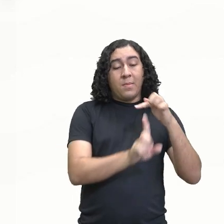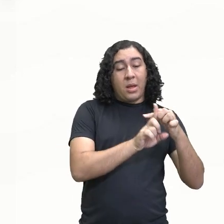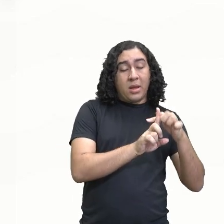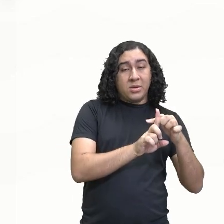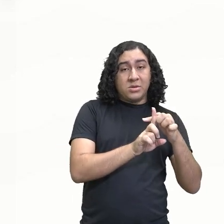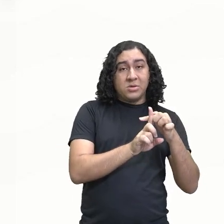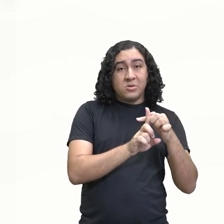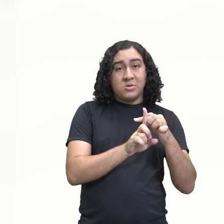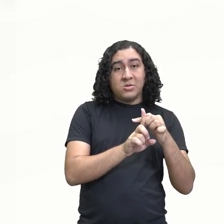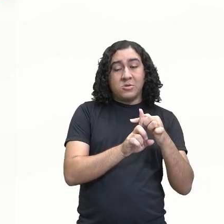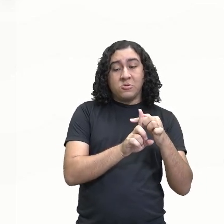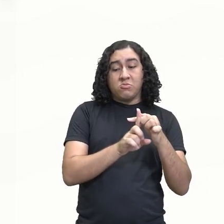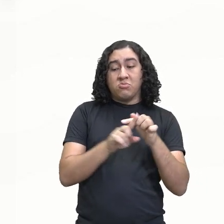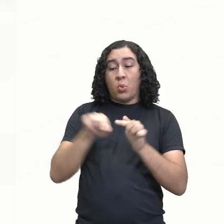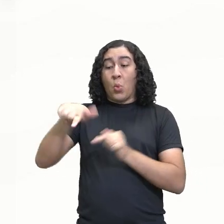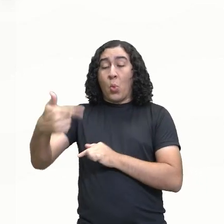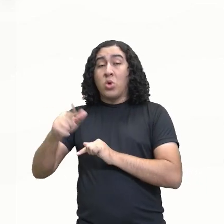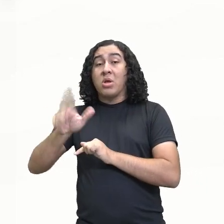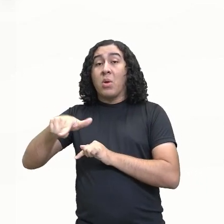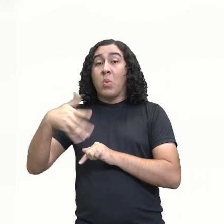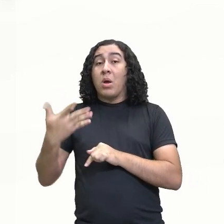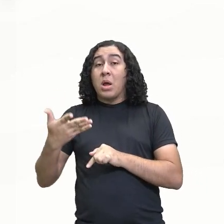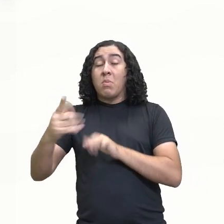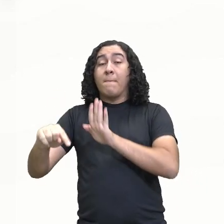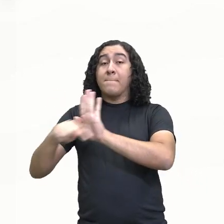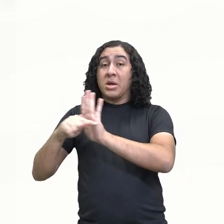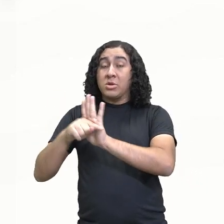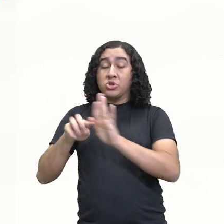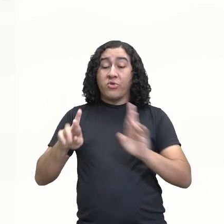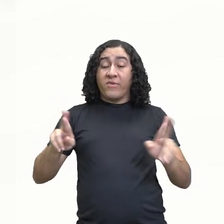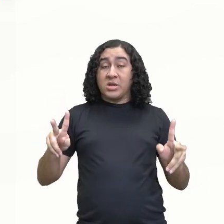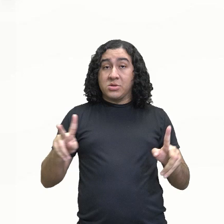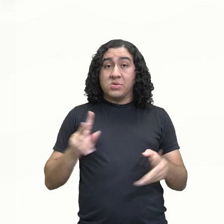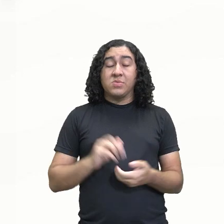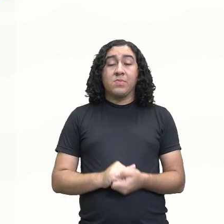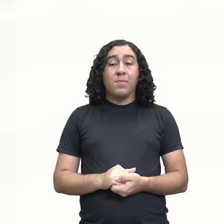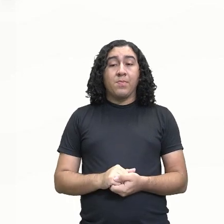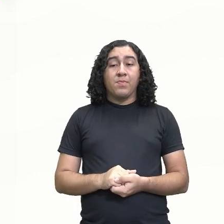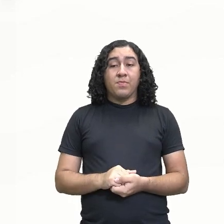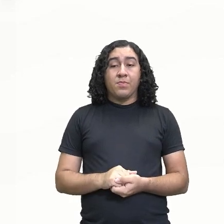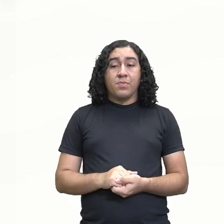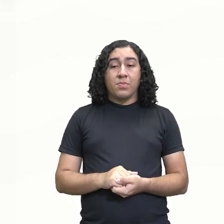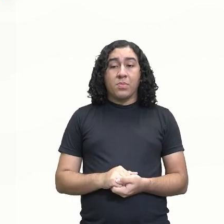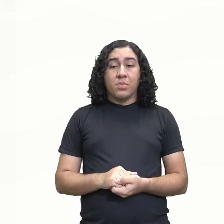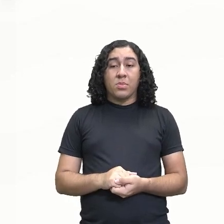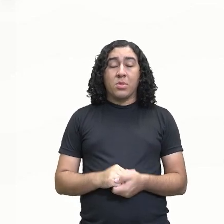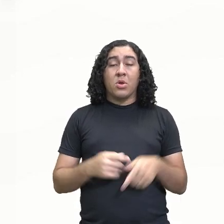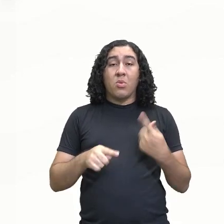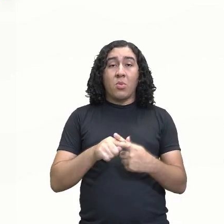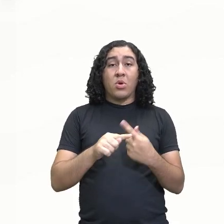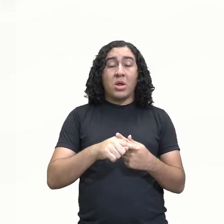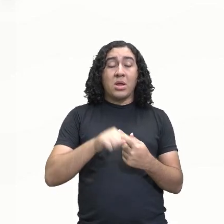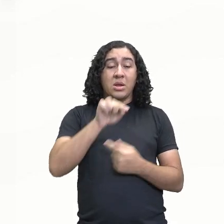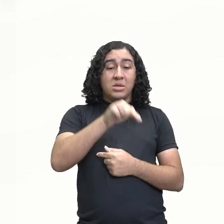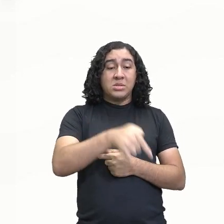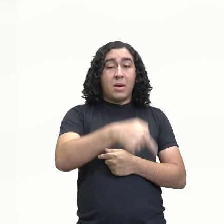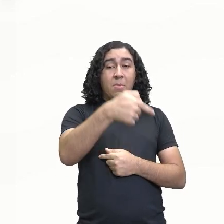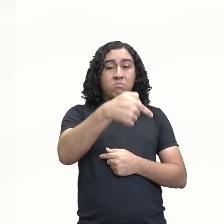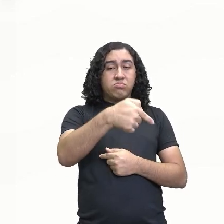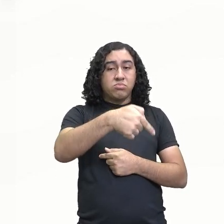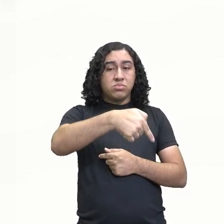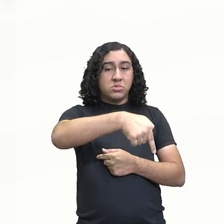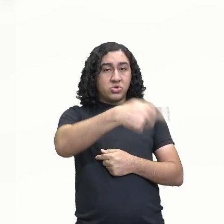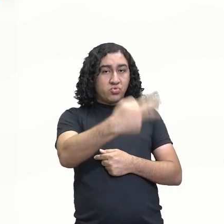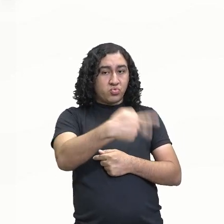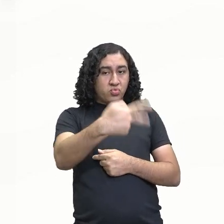quê? Diferentes. Sabe por quê? Porque aqui no segundo quadrante, o seno, ele é positivo. Mas